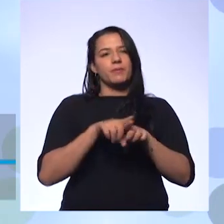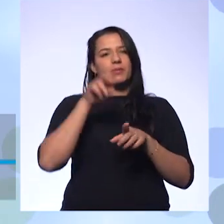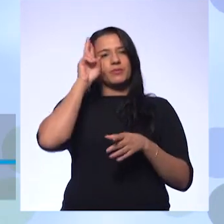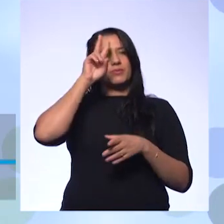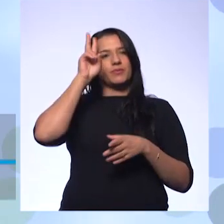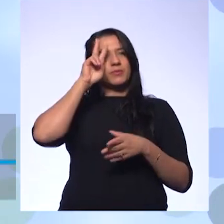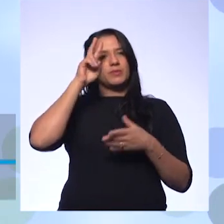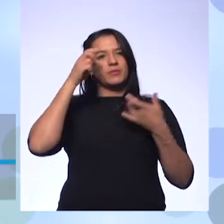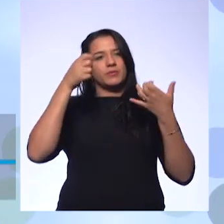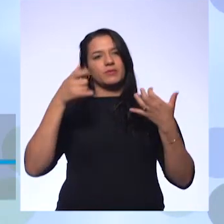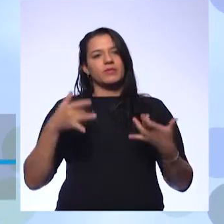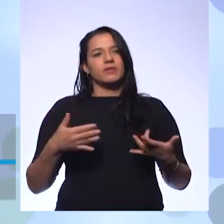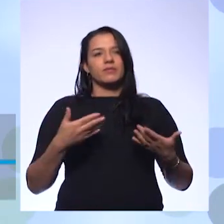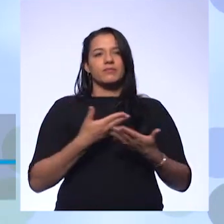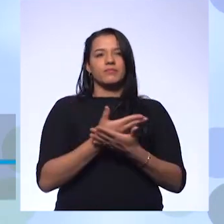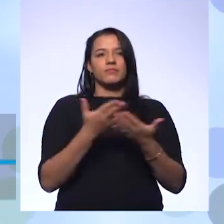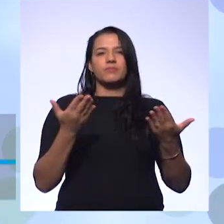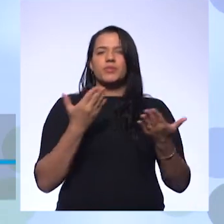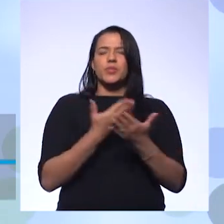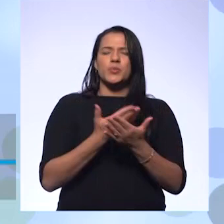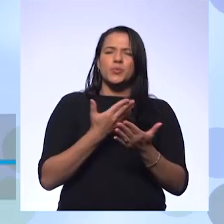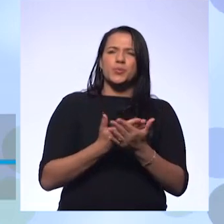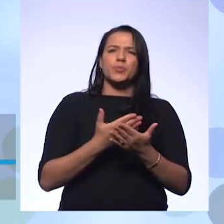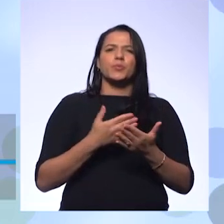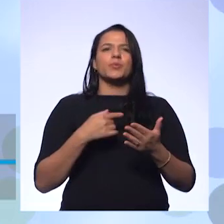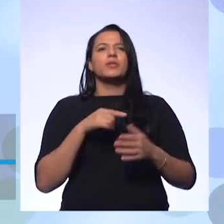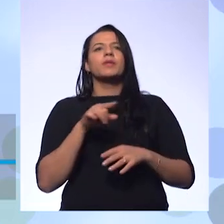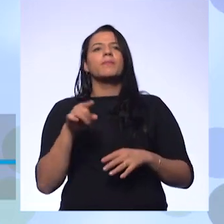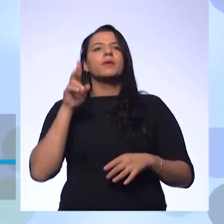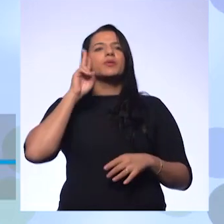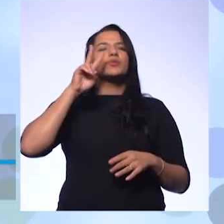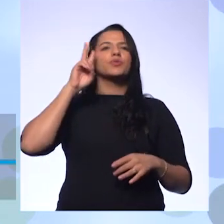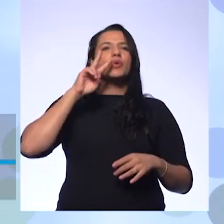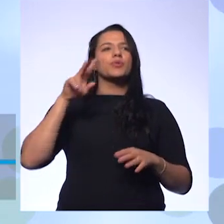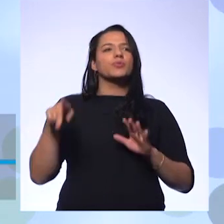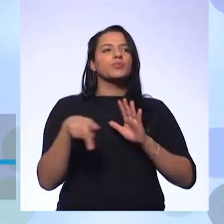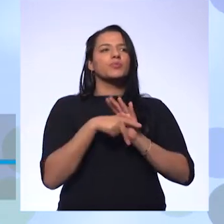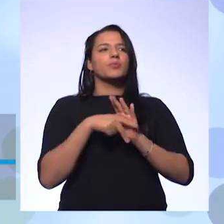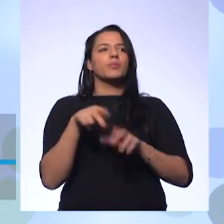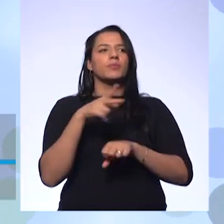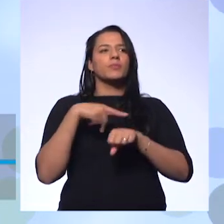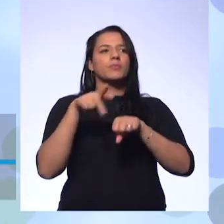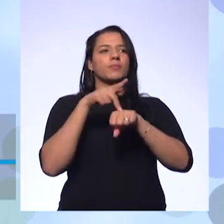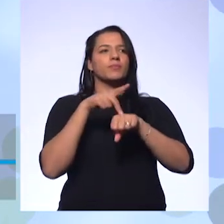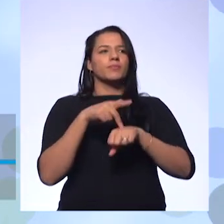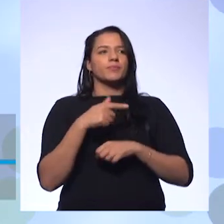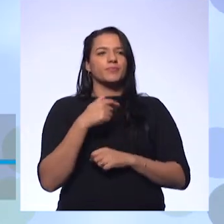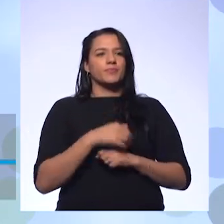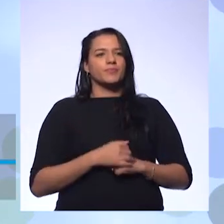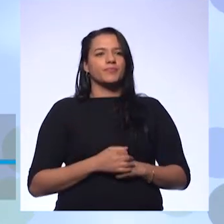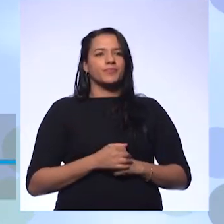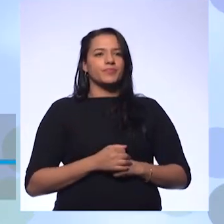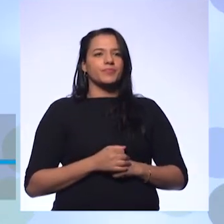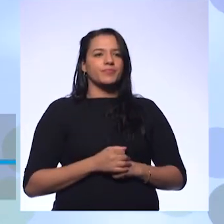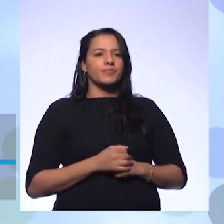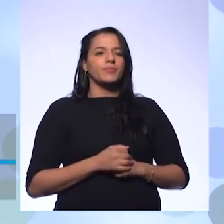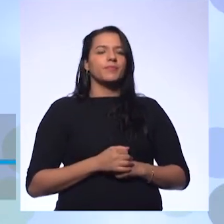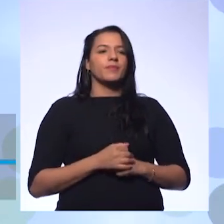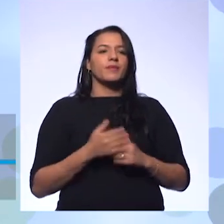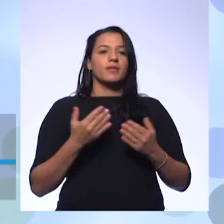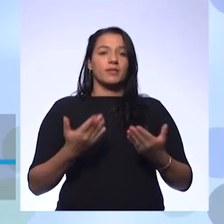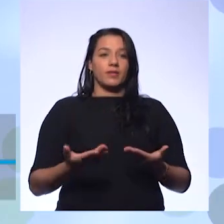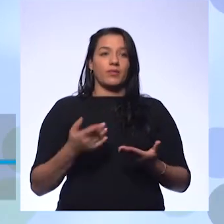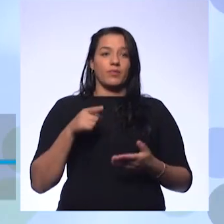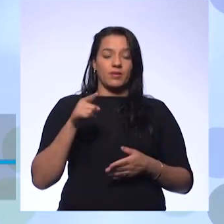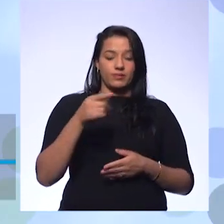aqui nas nossas aulas, Uma visão crítica sobre a história do nosso país, tá? Vamos dar continuidade. Então, uma vez que o Getúlio Vargas